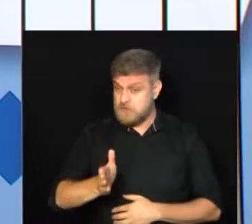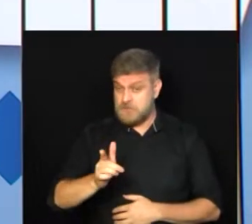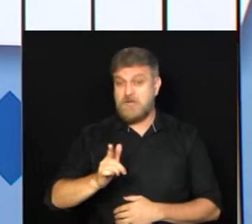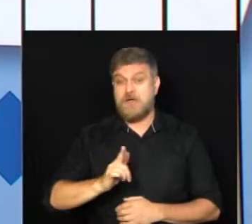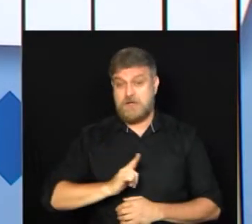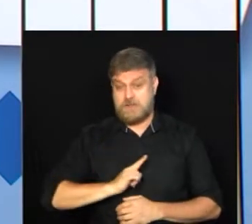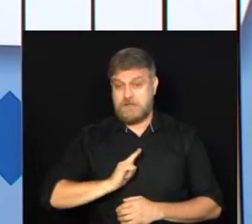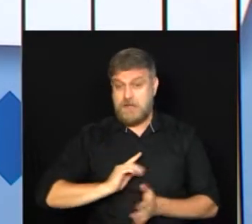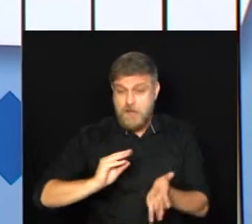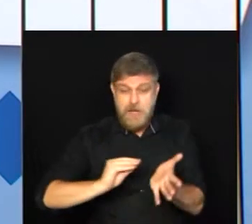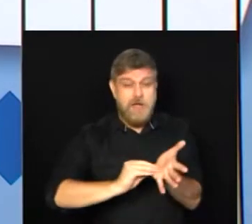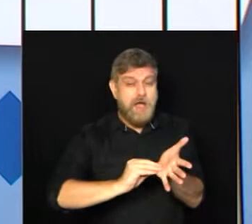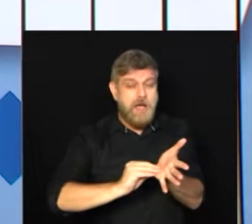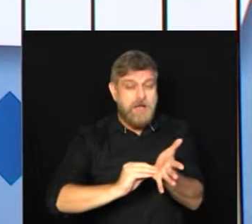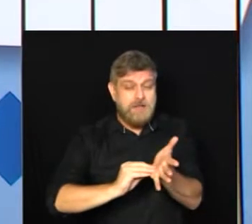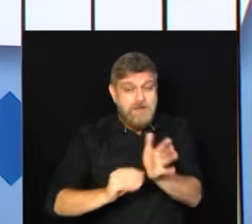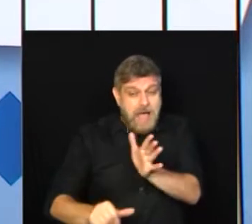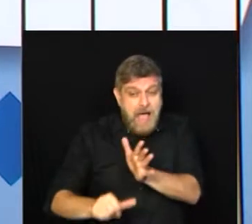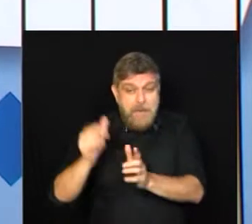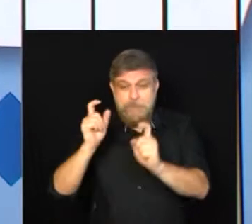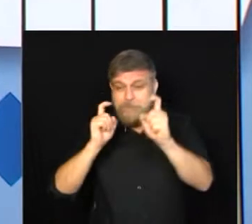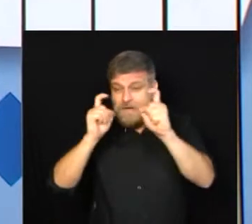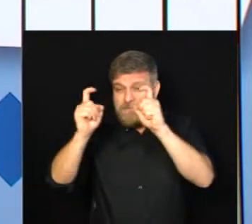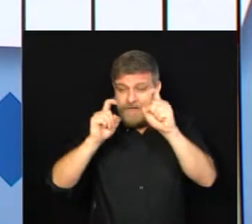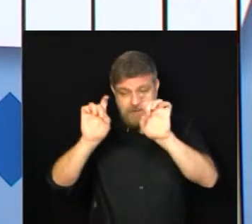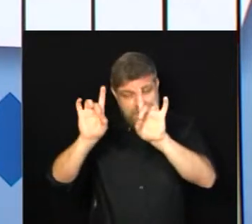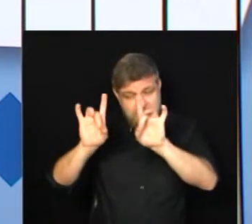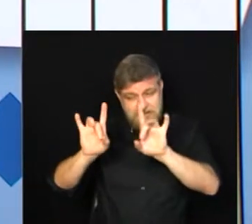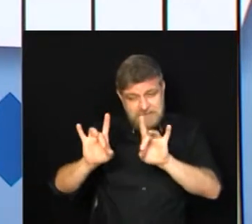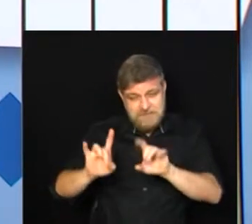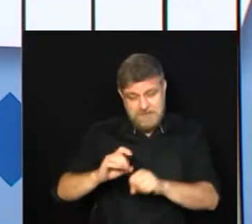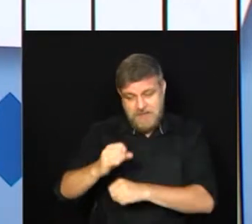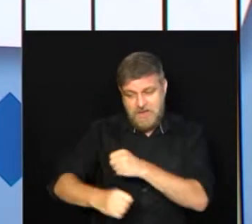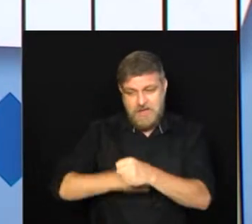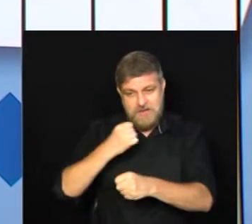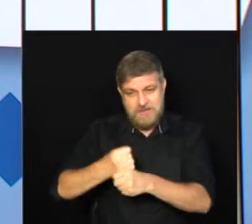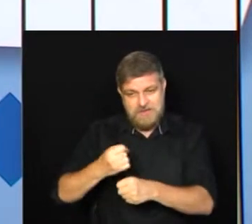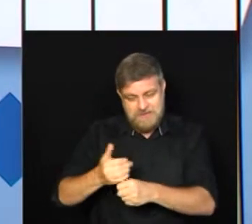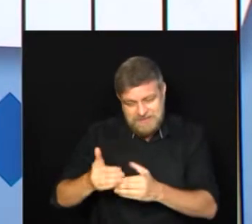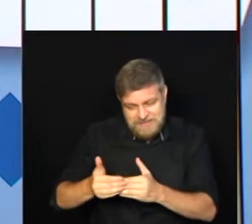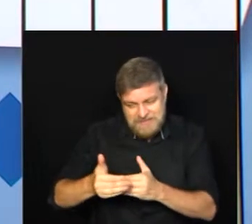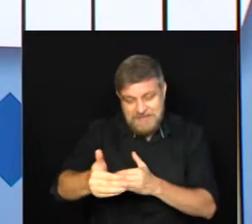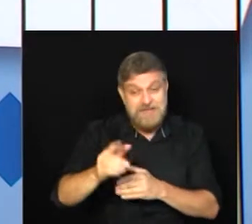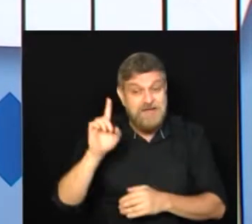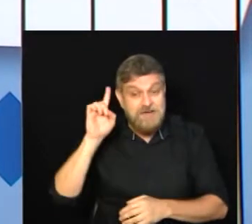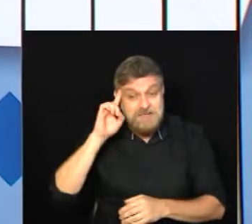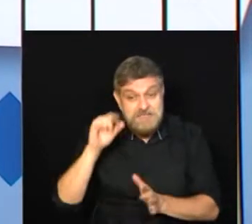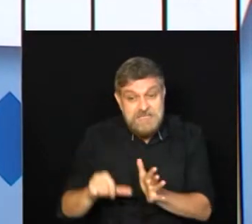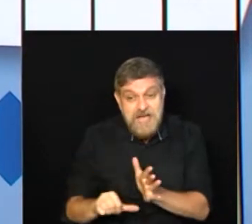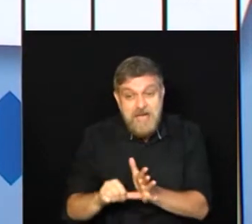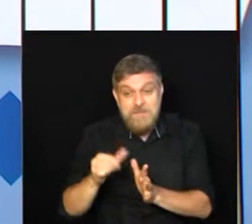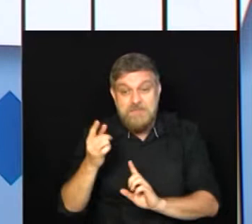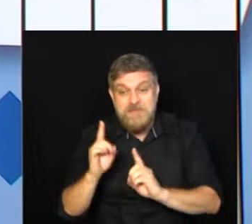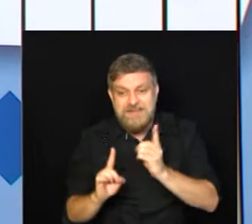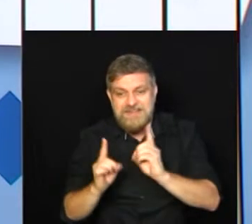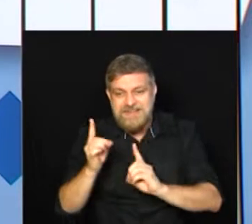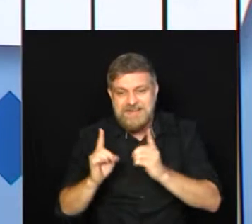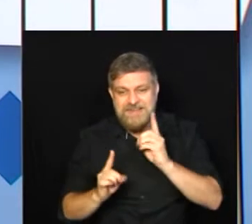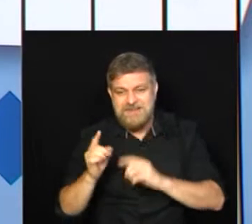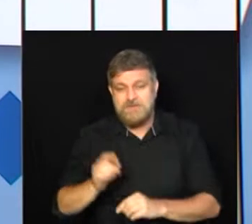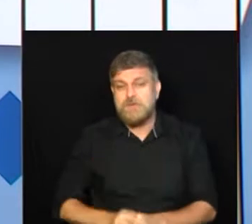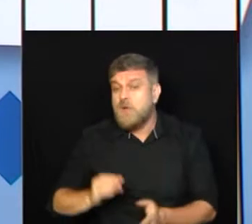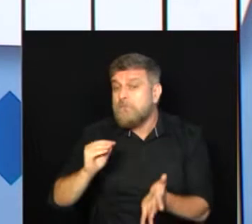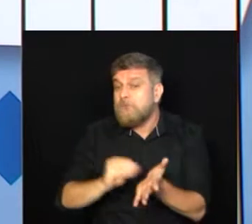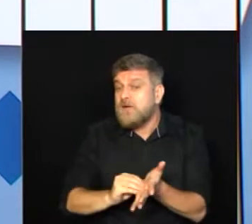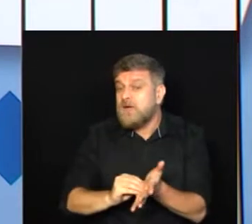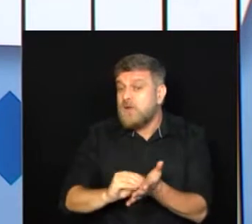está agendada a primeira reunião extraordinária do ano legislativo, que começa no dia 1º de fevereiro. Ela está marcada